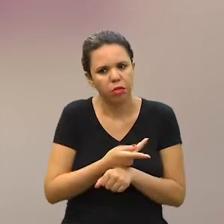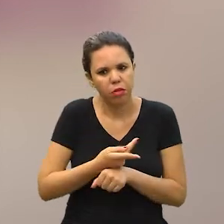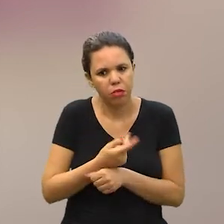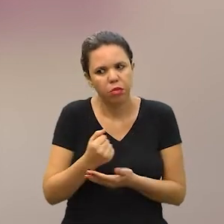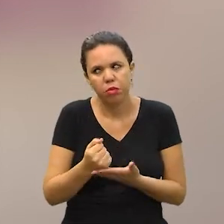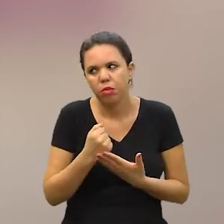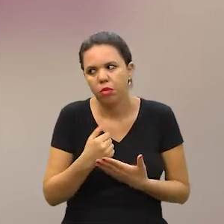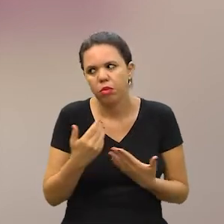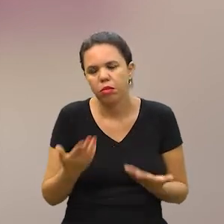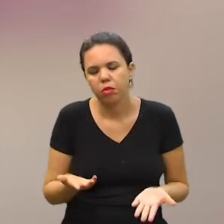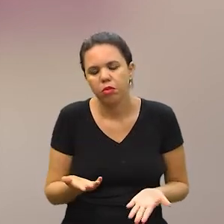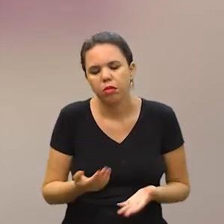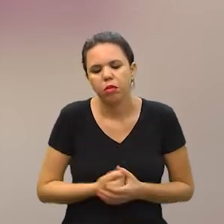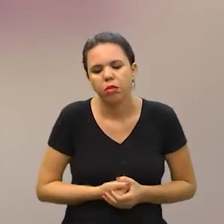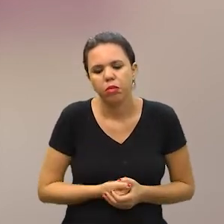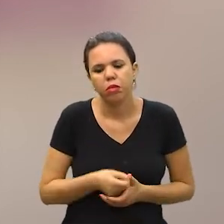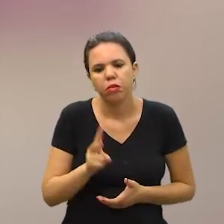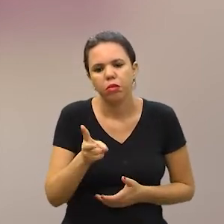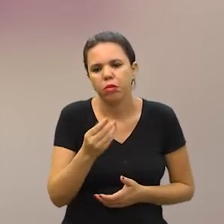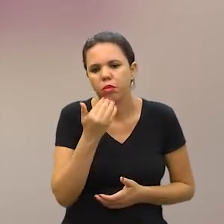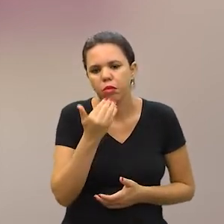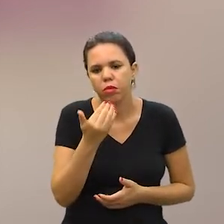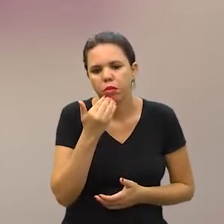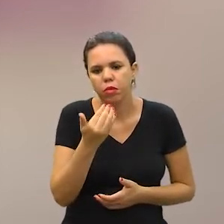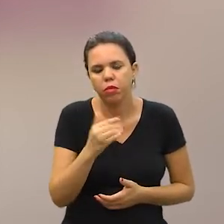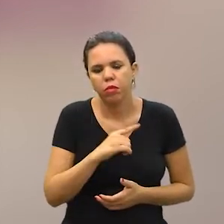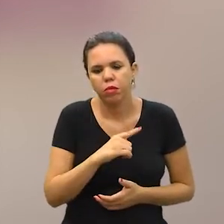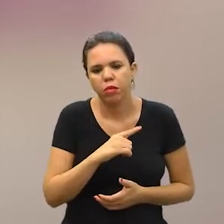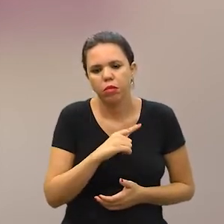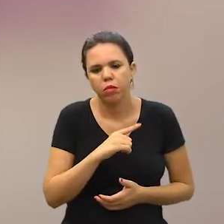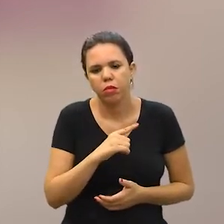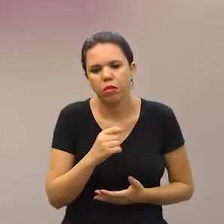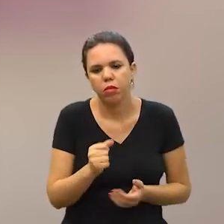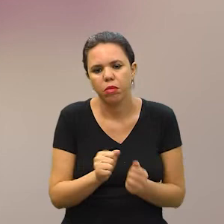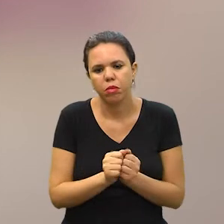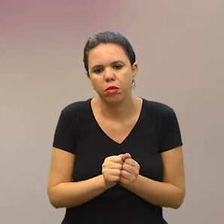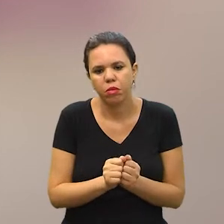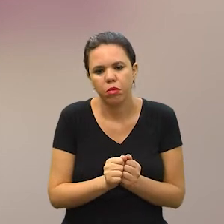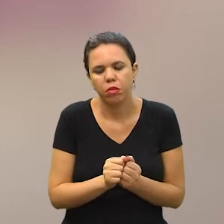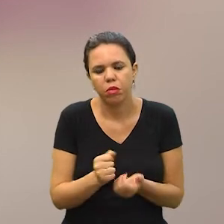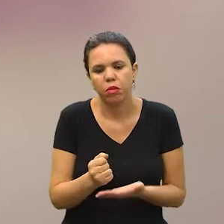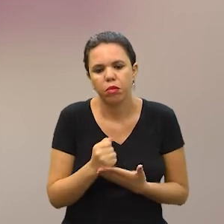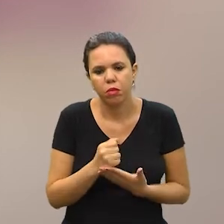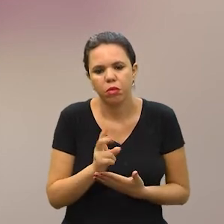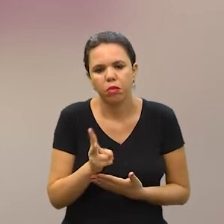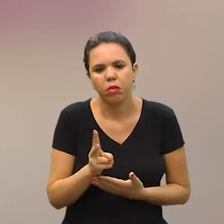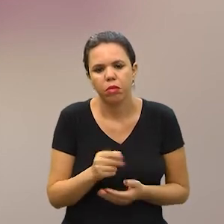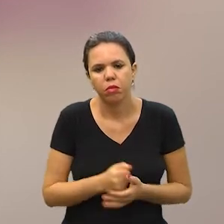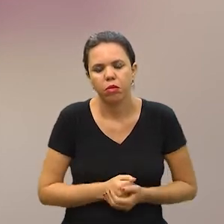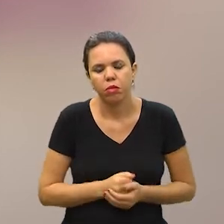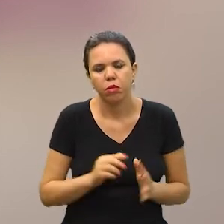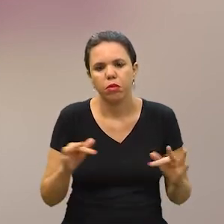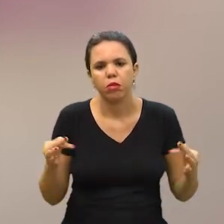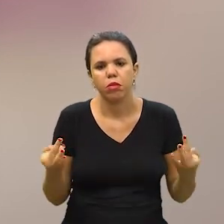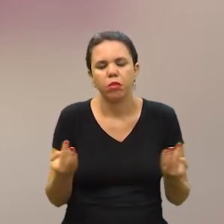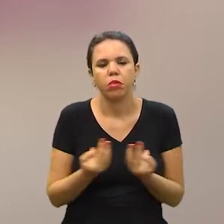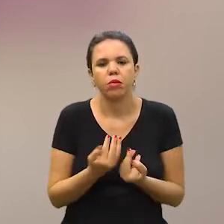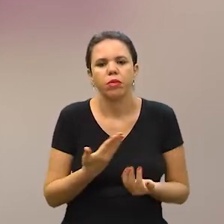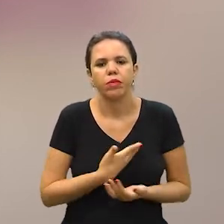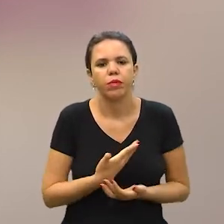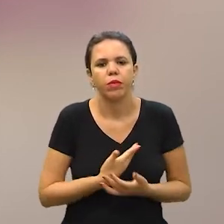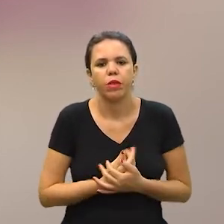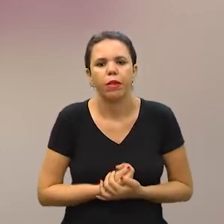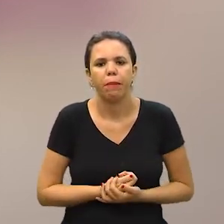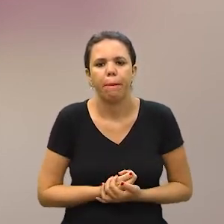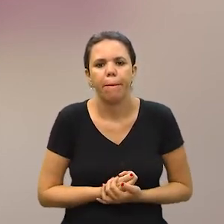um auxílio. Então a gente sempre pede para ter alguém junto para esse auxílio, seja um parente, seja um